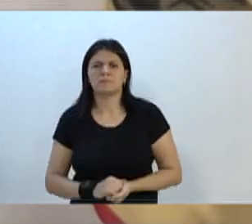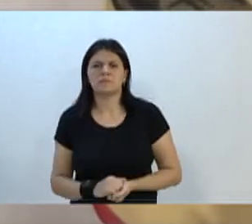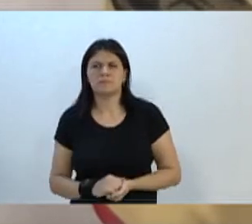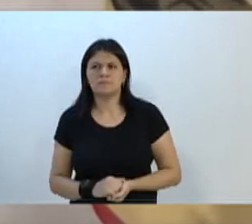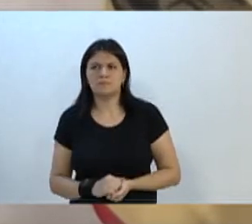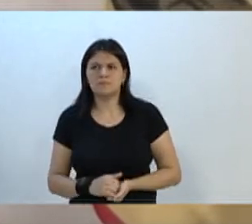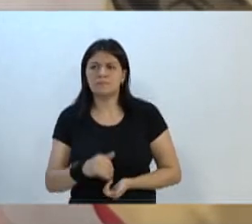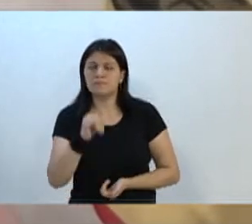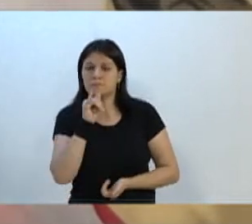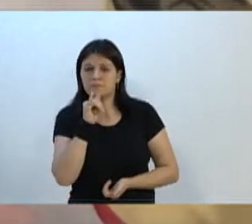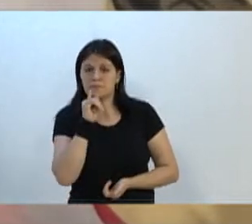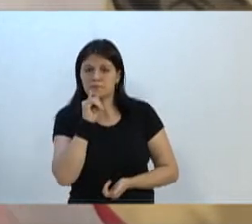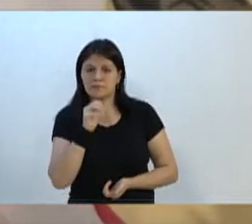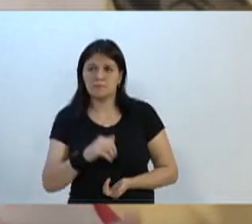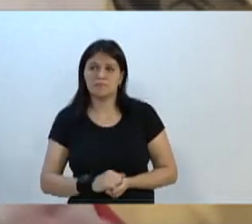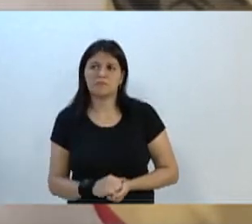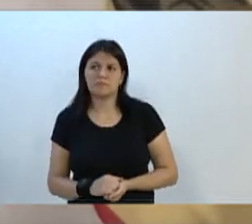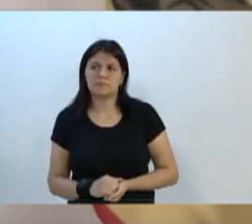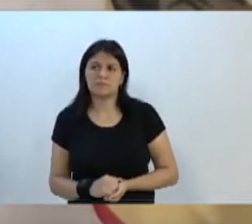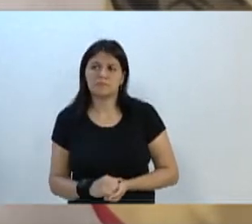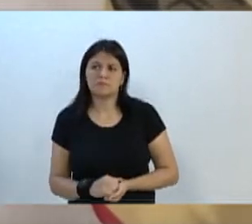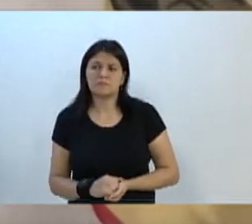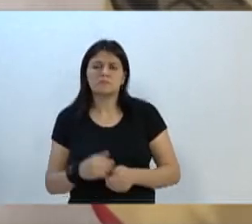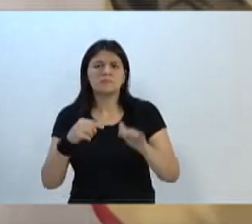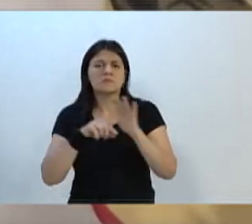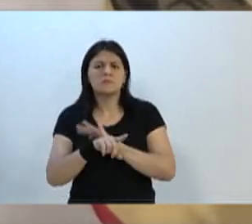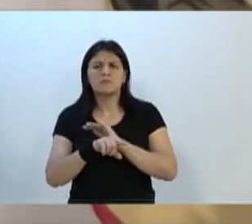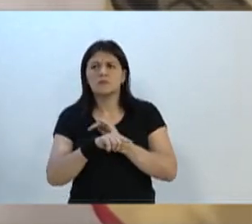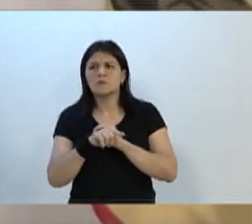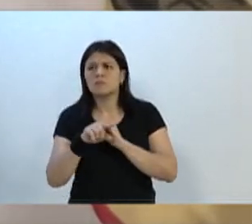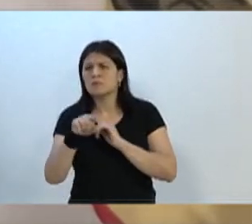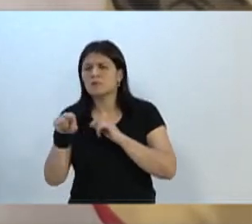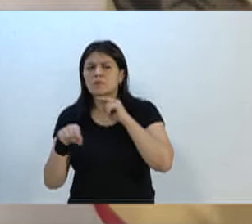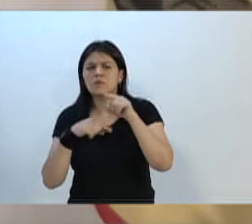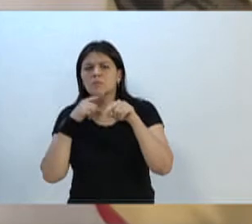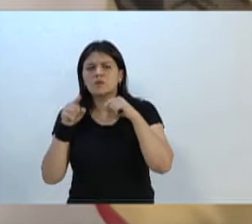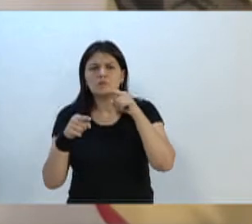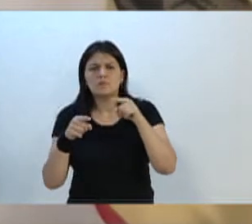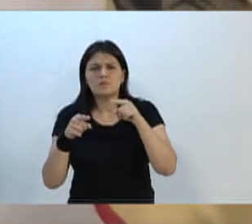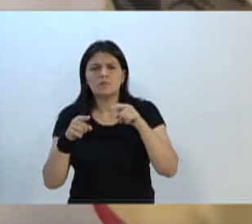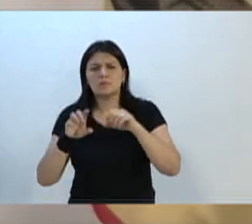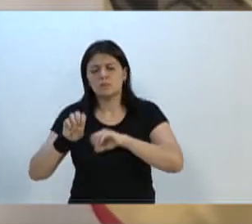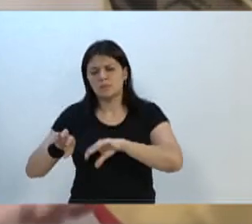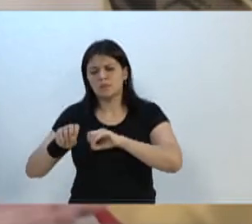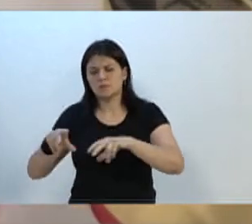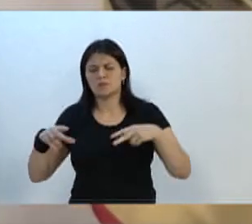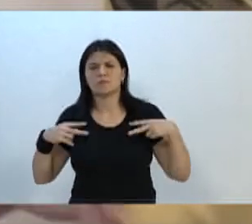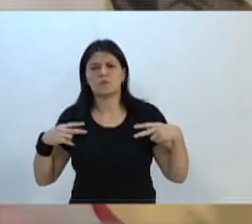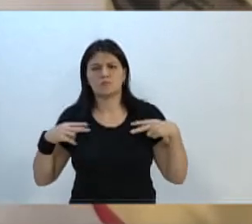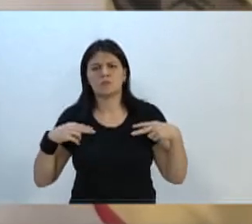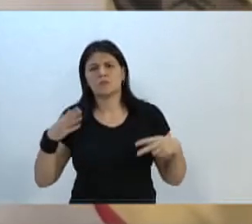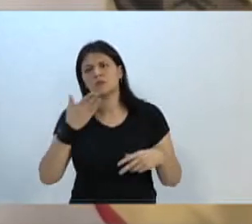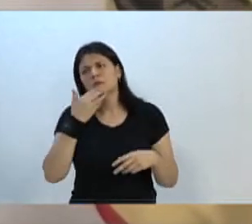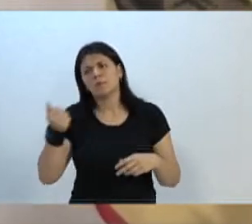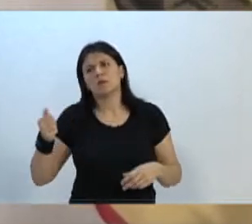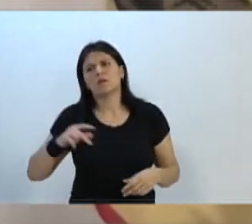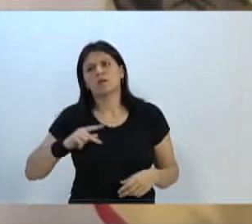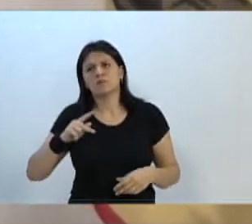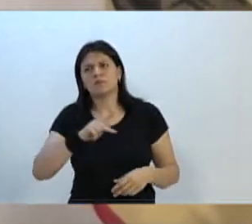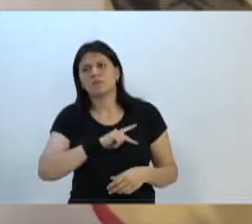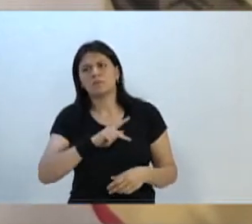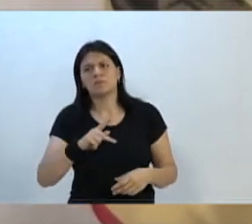por exemplo se alguém tem eu quero saber se alguém que tem alguma dúvida que a educação particular costuma ser melhor que a educação pública